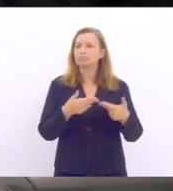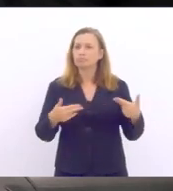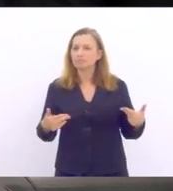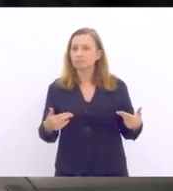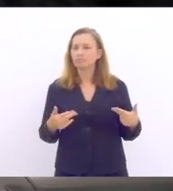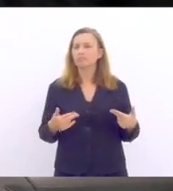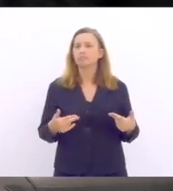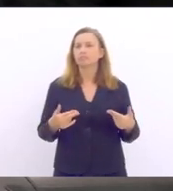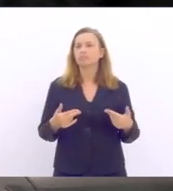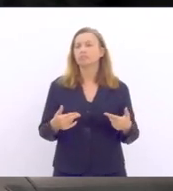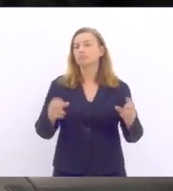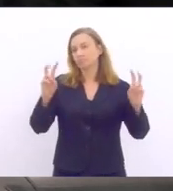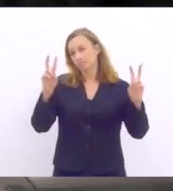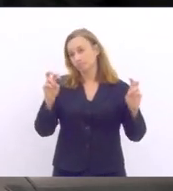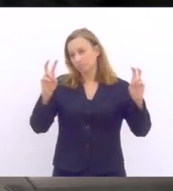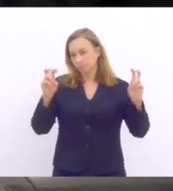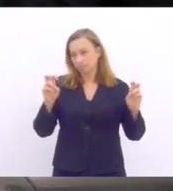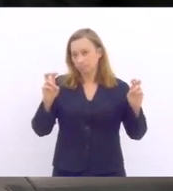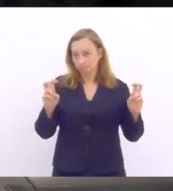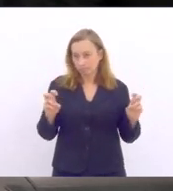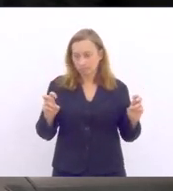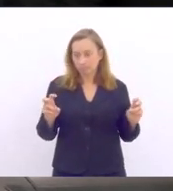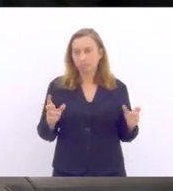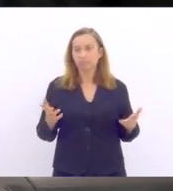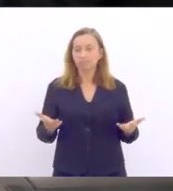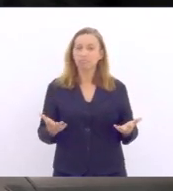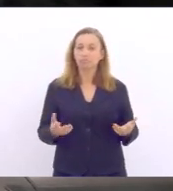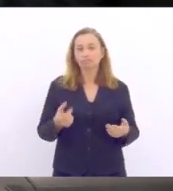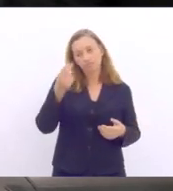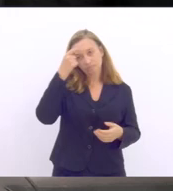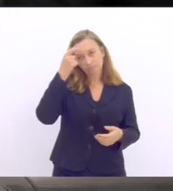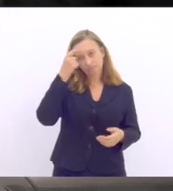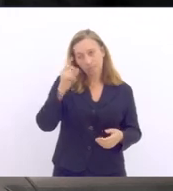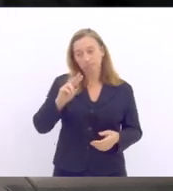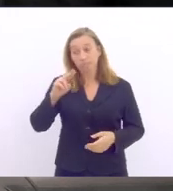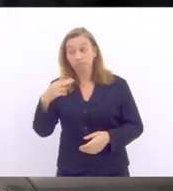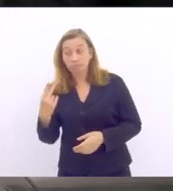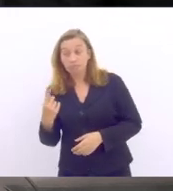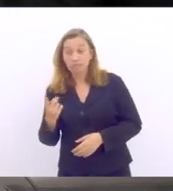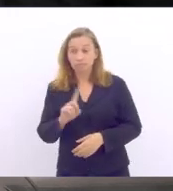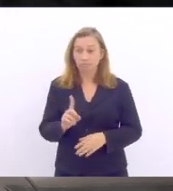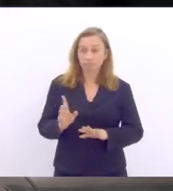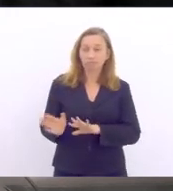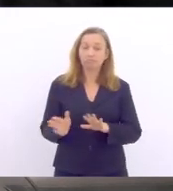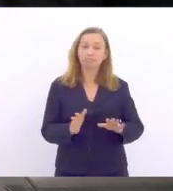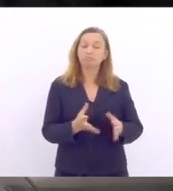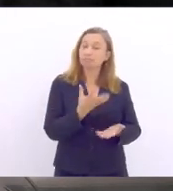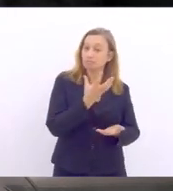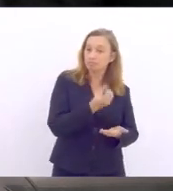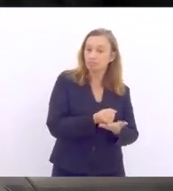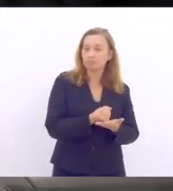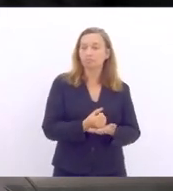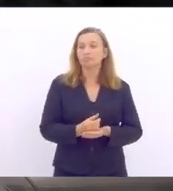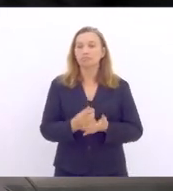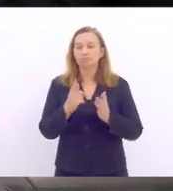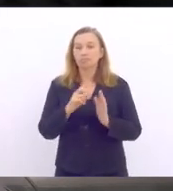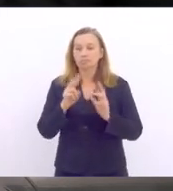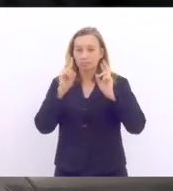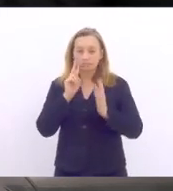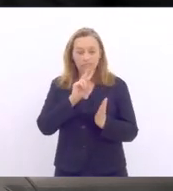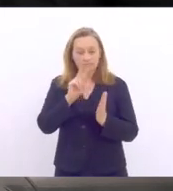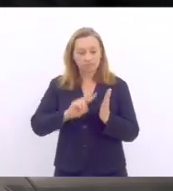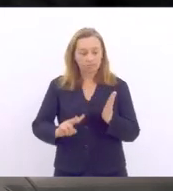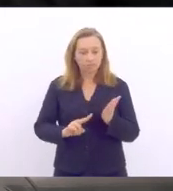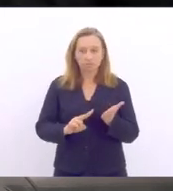de consenso e alguns pontos de dissenso. O que a gente acertar pelo consenso sempre é o melhor.